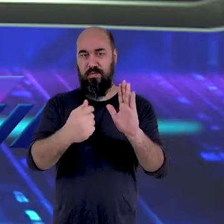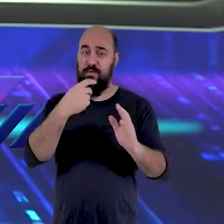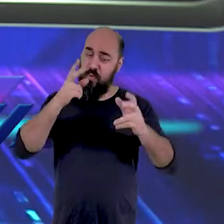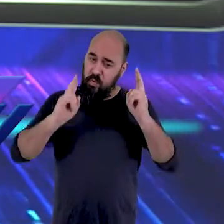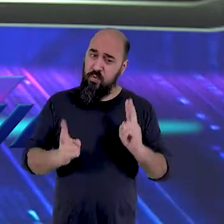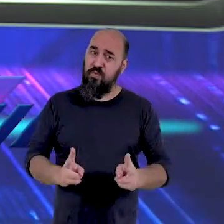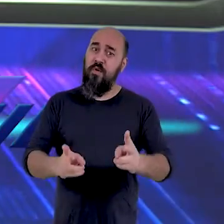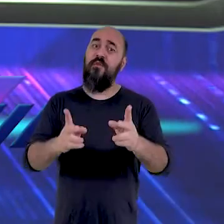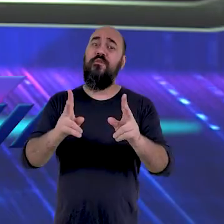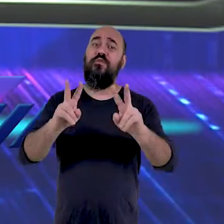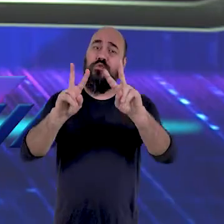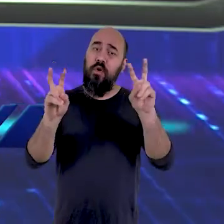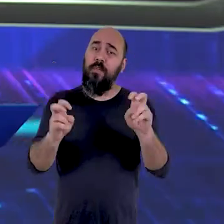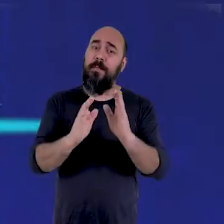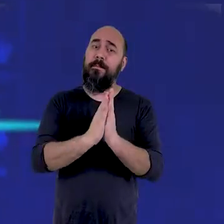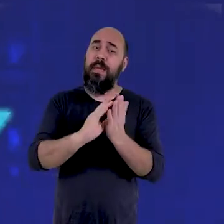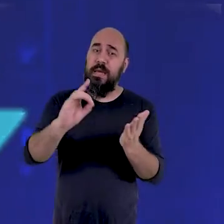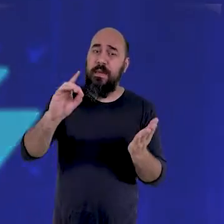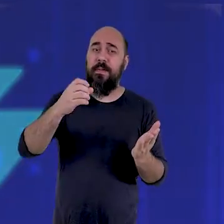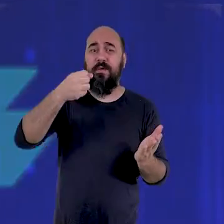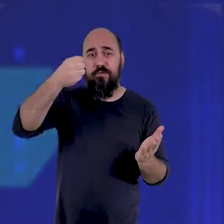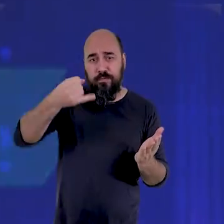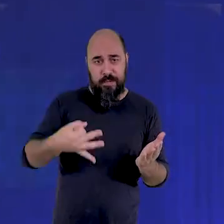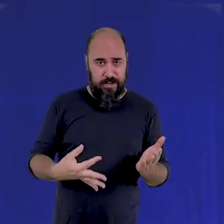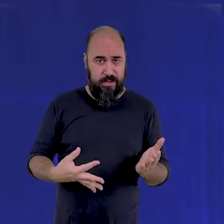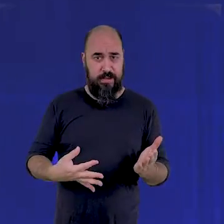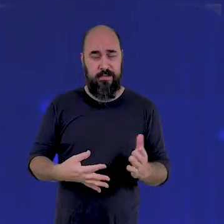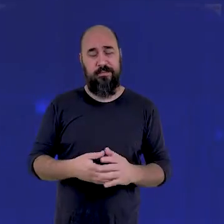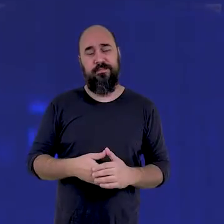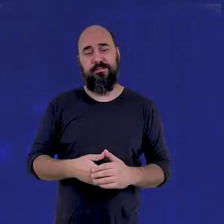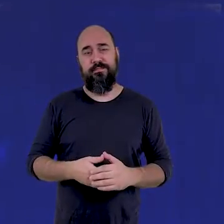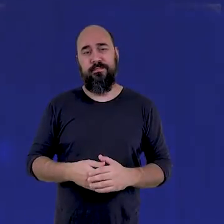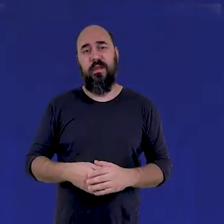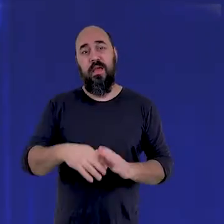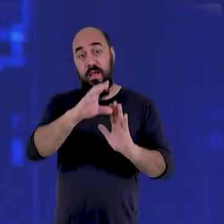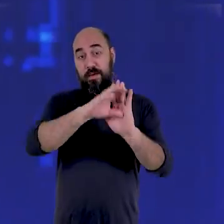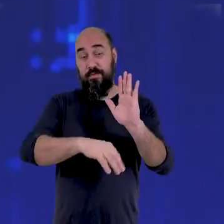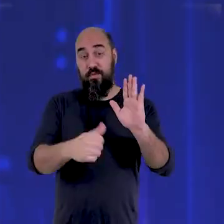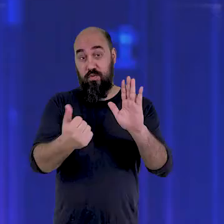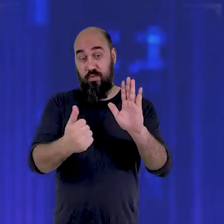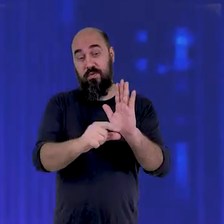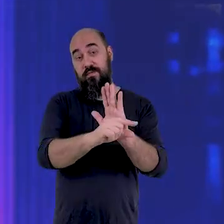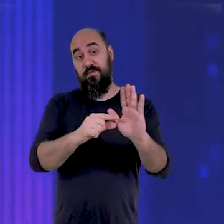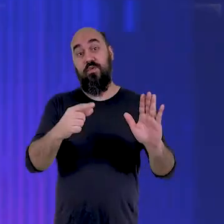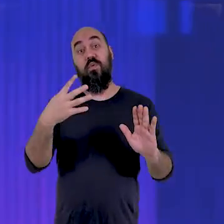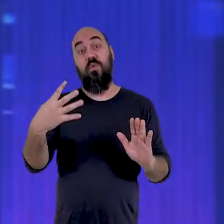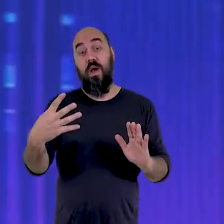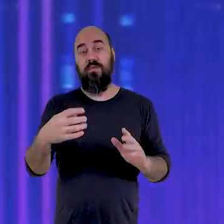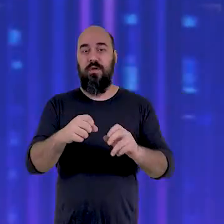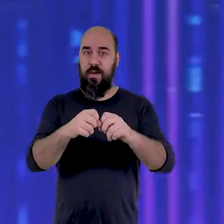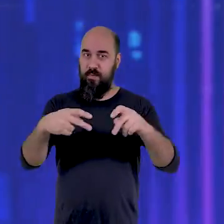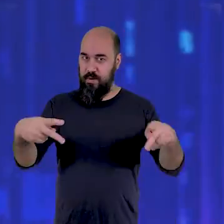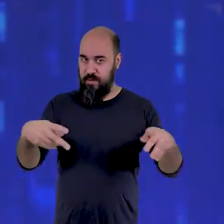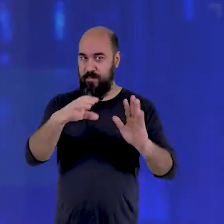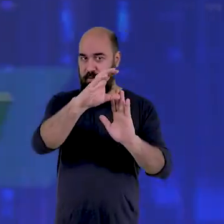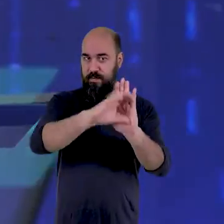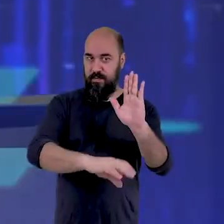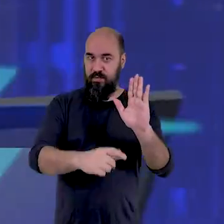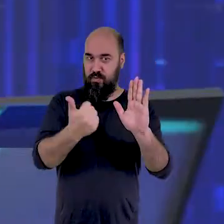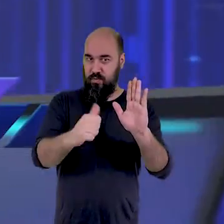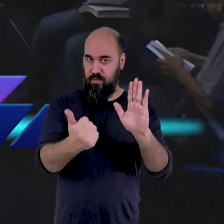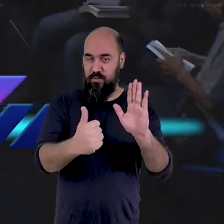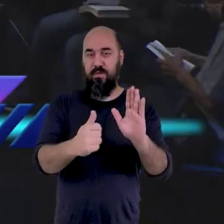Bíblia. Vamos voltar a Apocalipse capítulo 11. Vamos agora ao versículo 4. Apocalipse